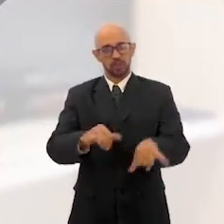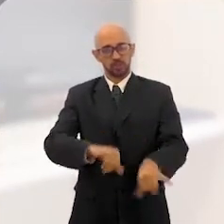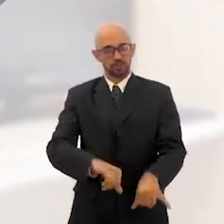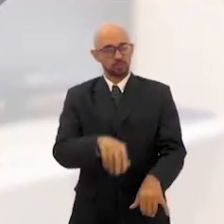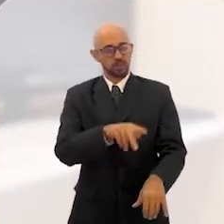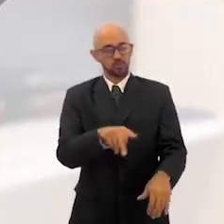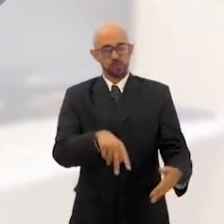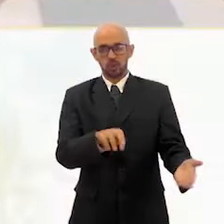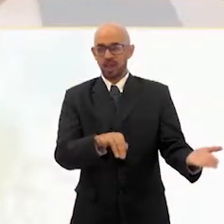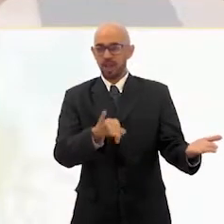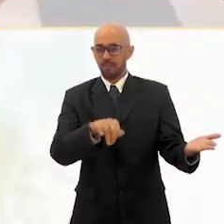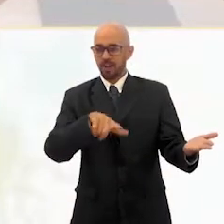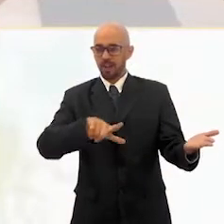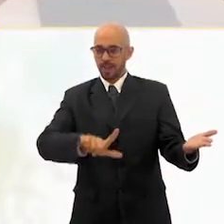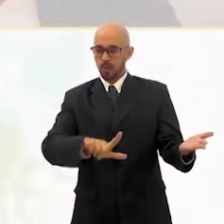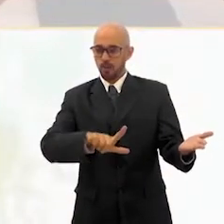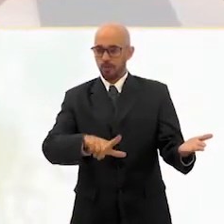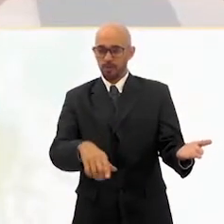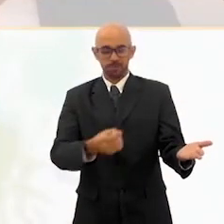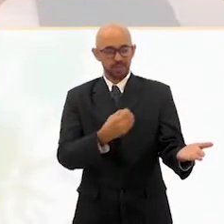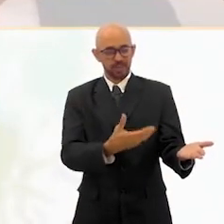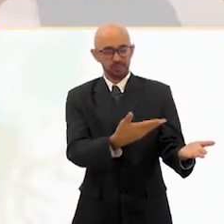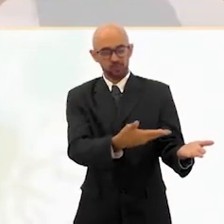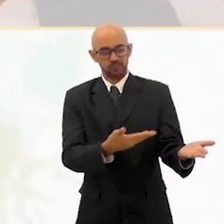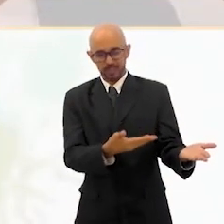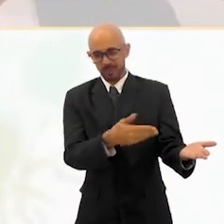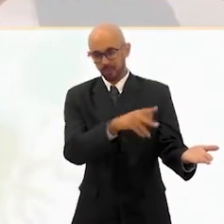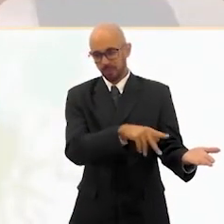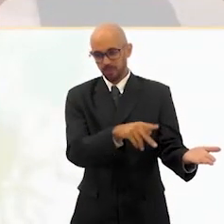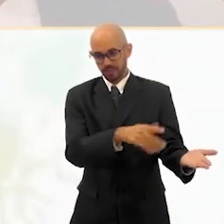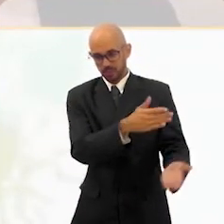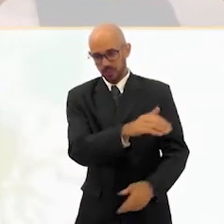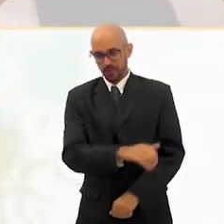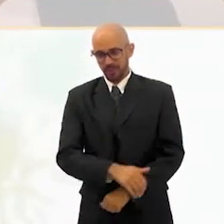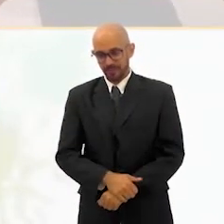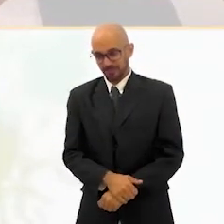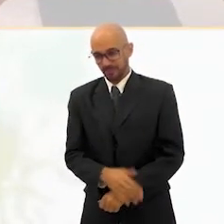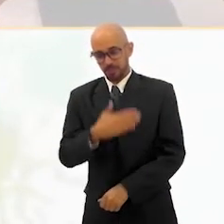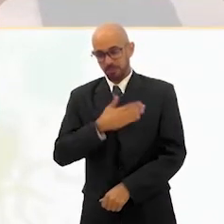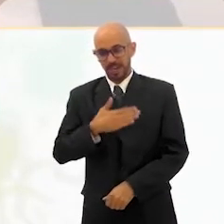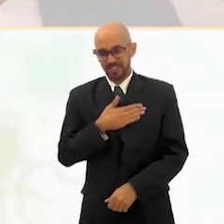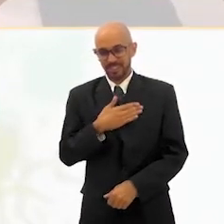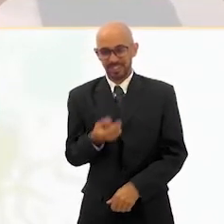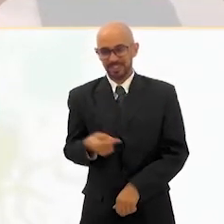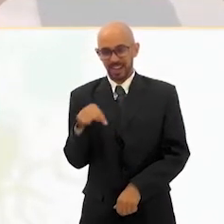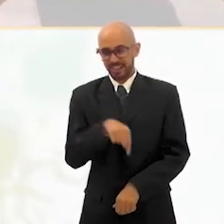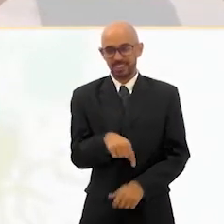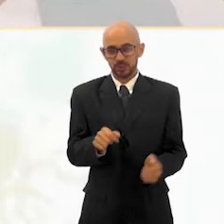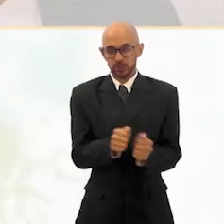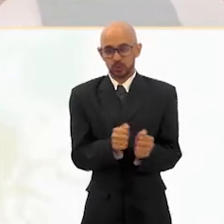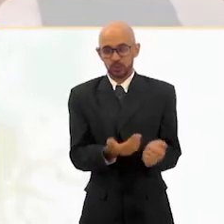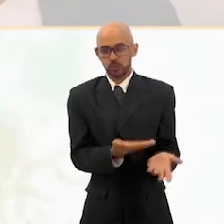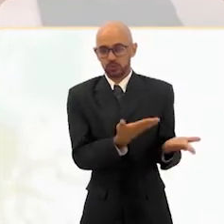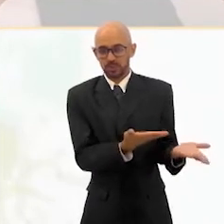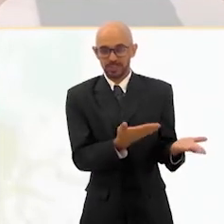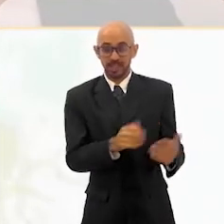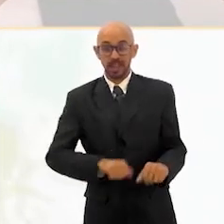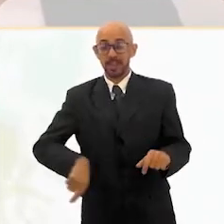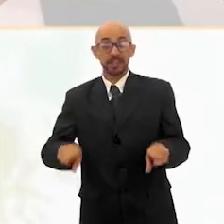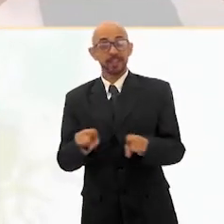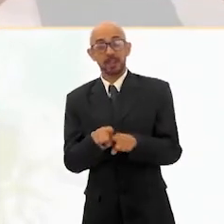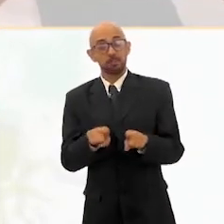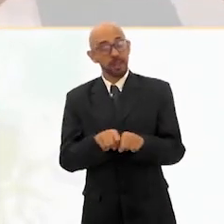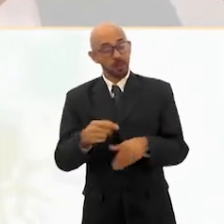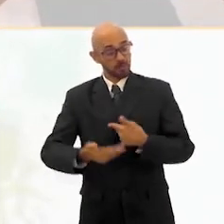professor Rafael Almada. Muito bem-vindo, professor. Um prazer estar aqui contigo, compartilhar